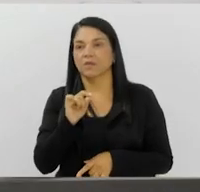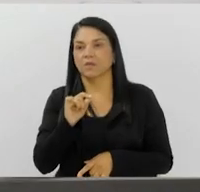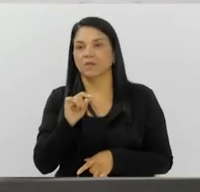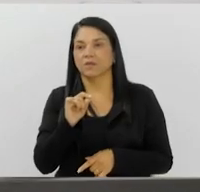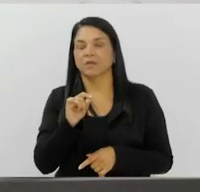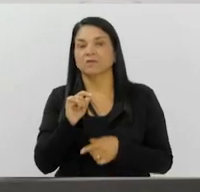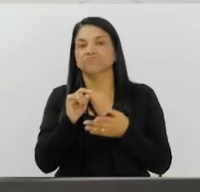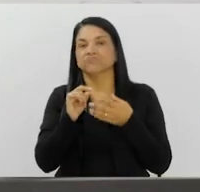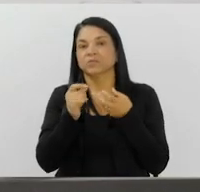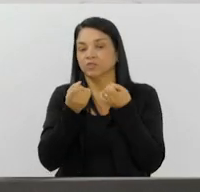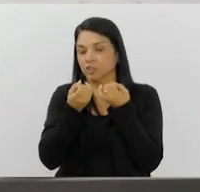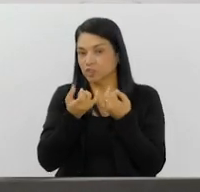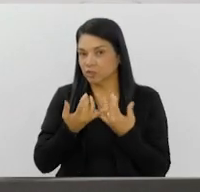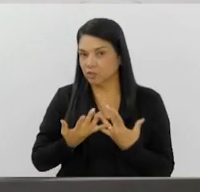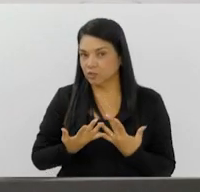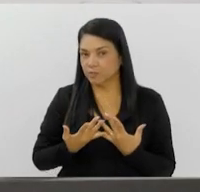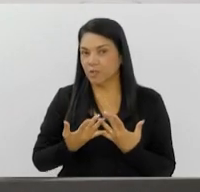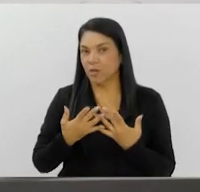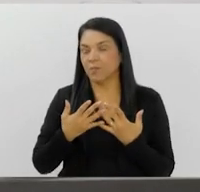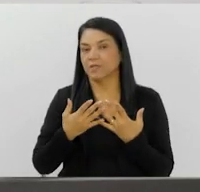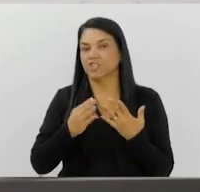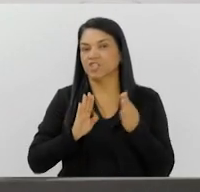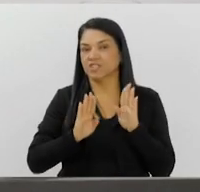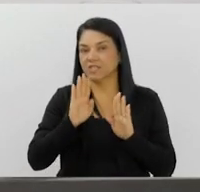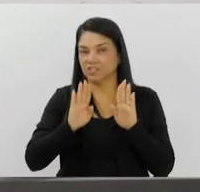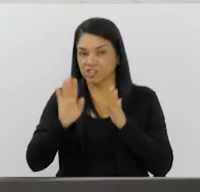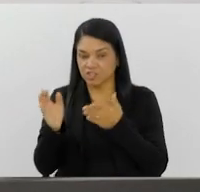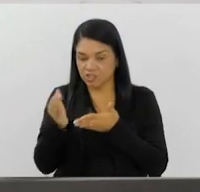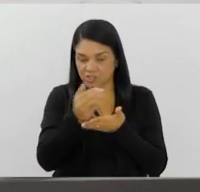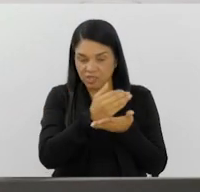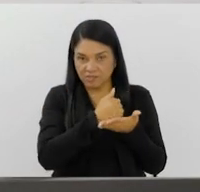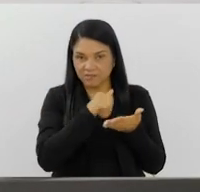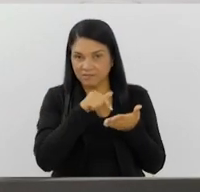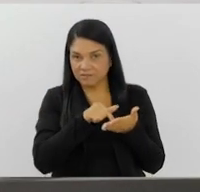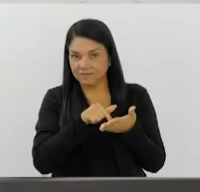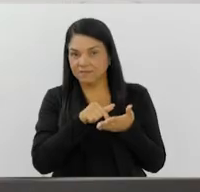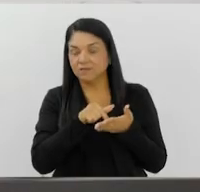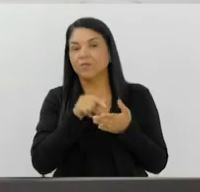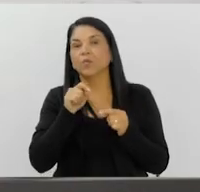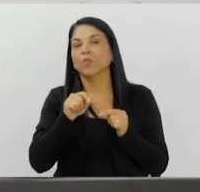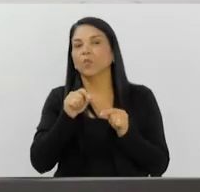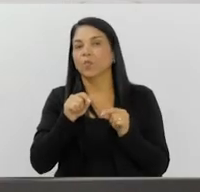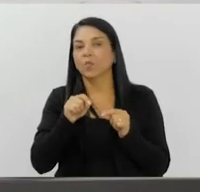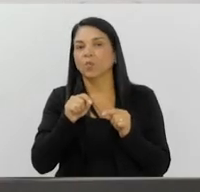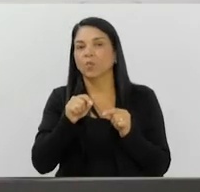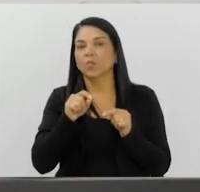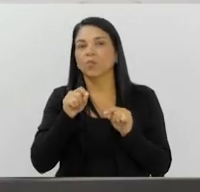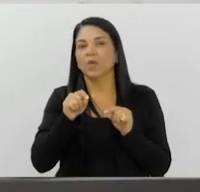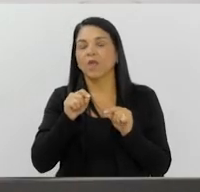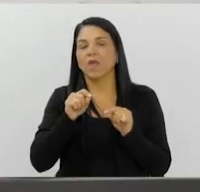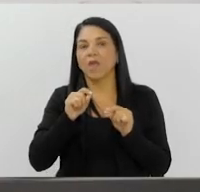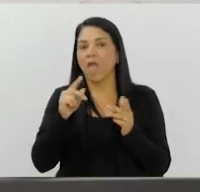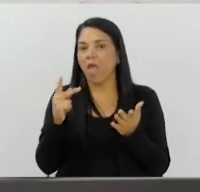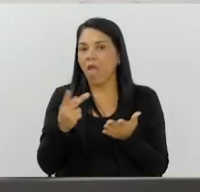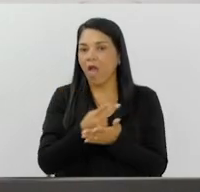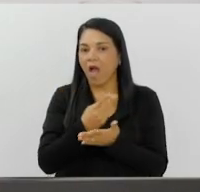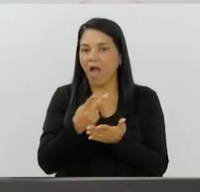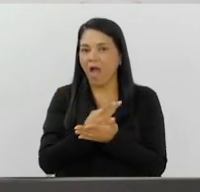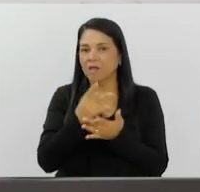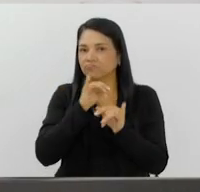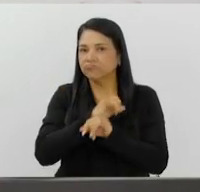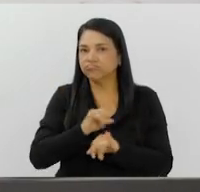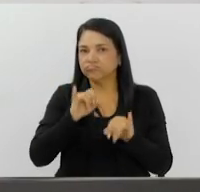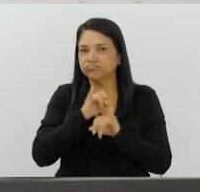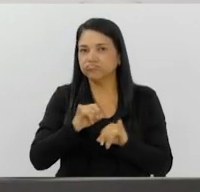fala de de ter uma uma estatística sobre isso é exatamente para ver o quanto isso é distorcido em relação